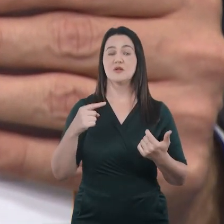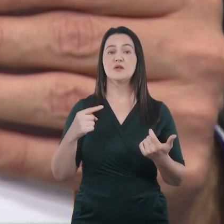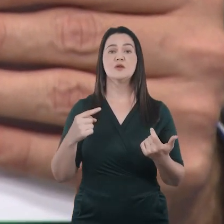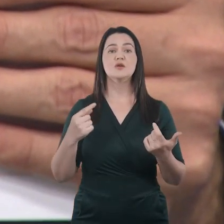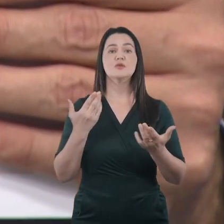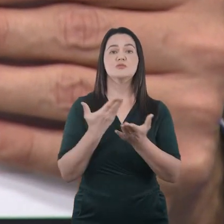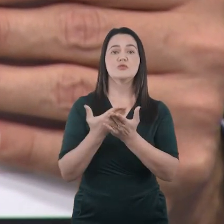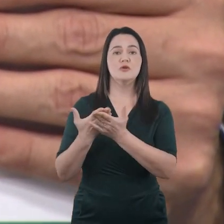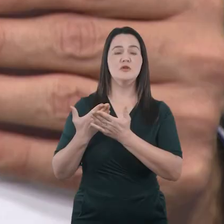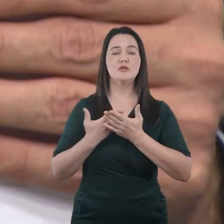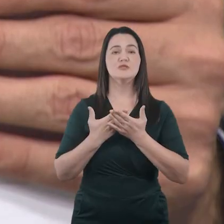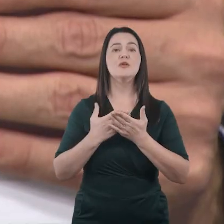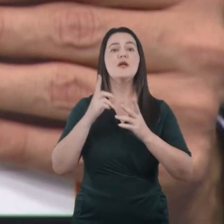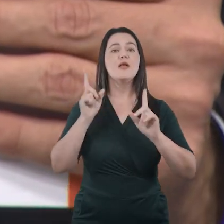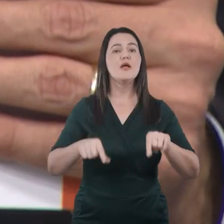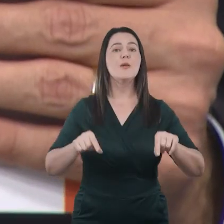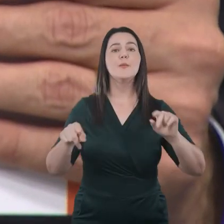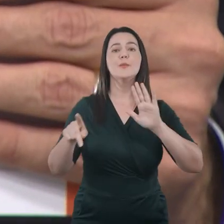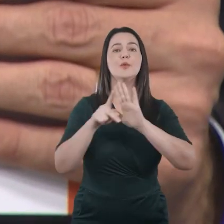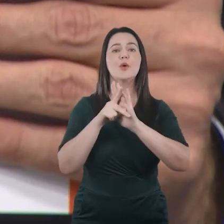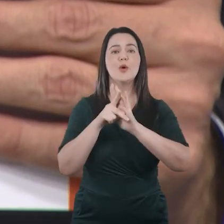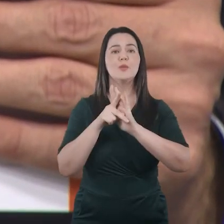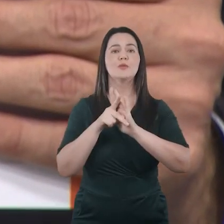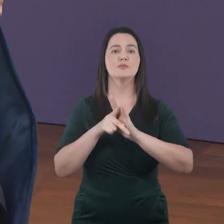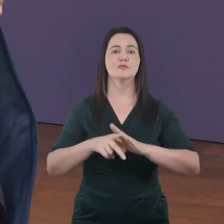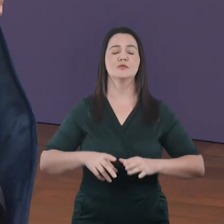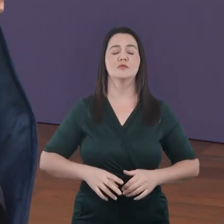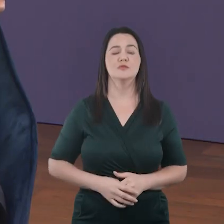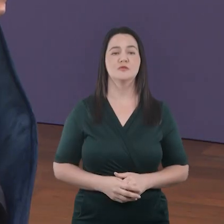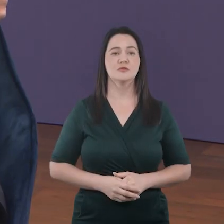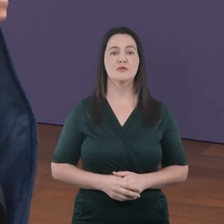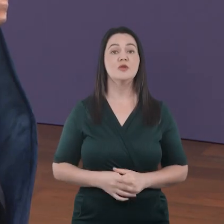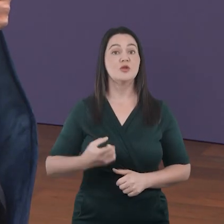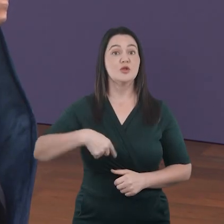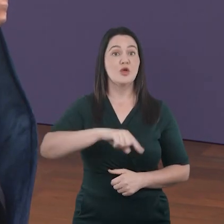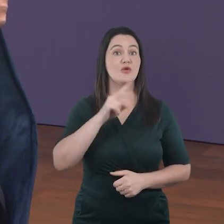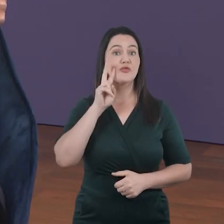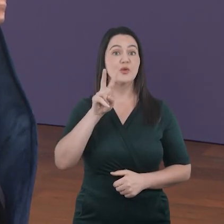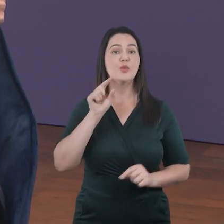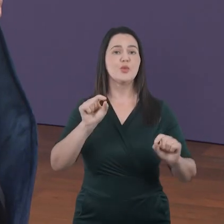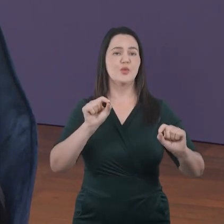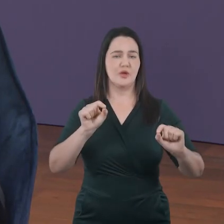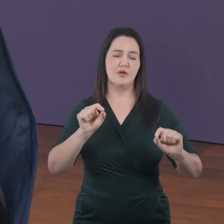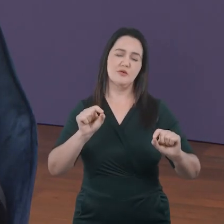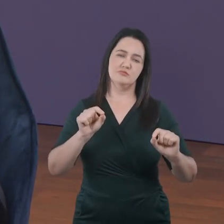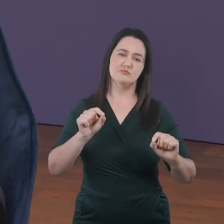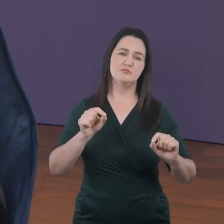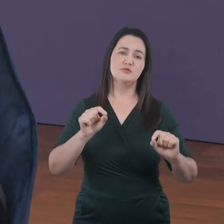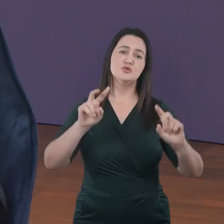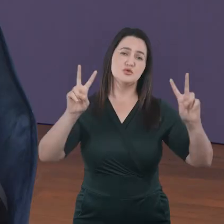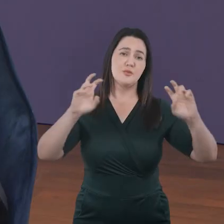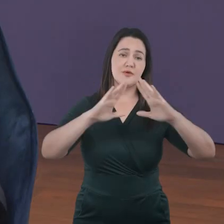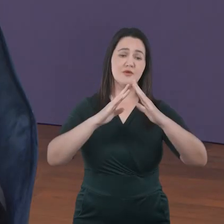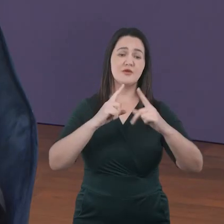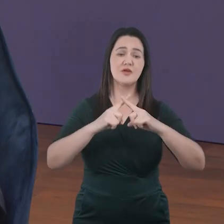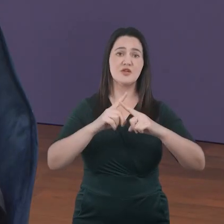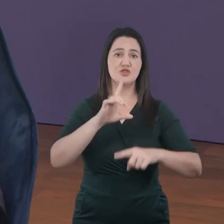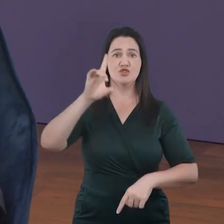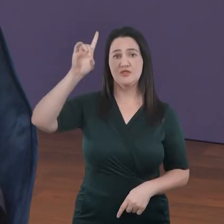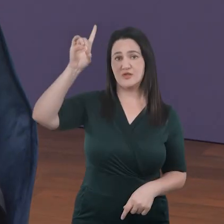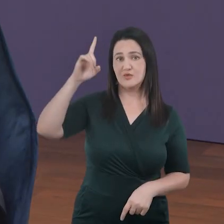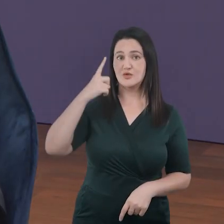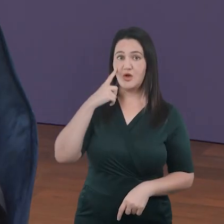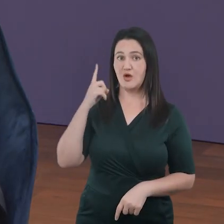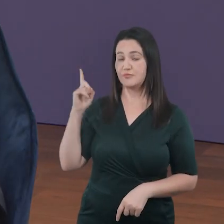uma complementação do tema que eu vou apresentar hoje para vocês no Arena do Futuro. Este episódio aqui, nós